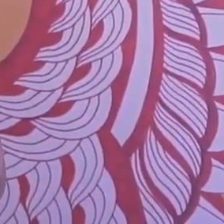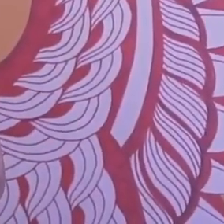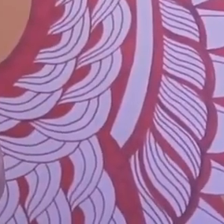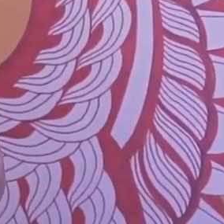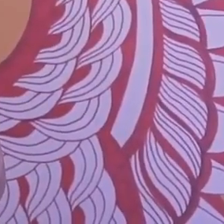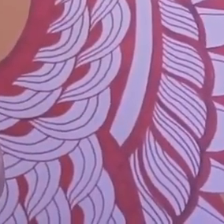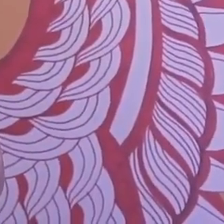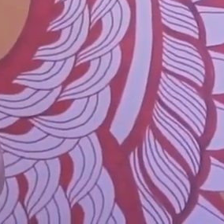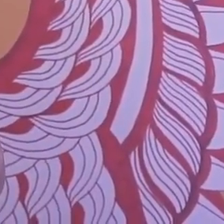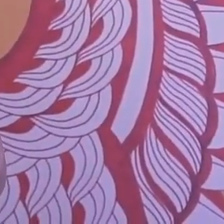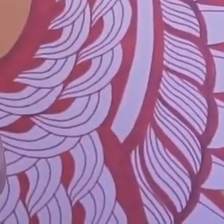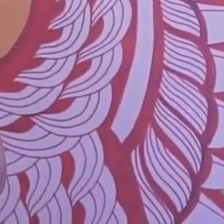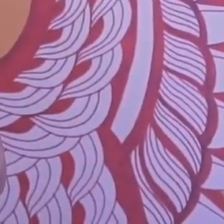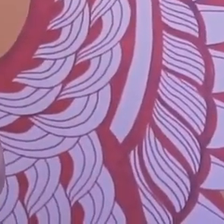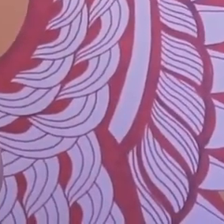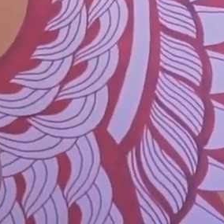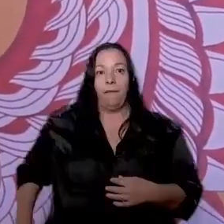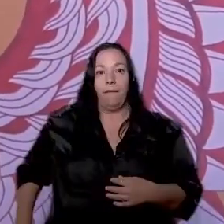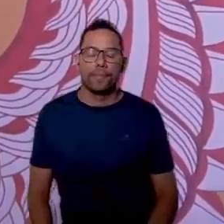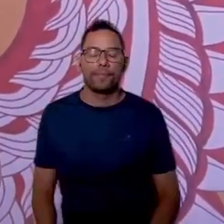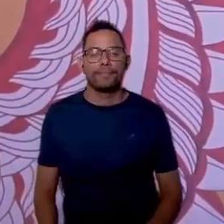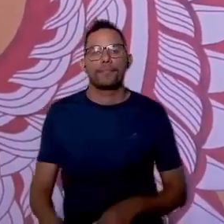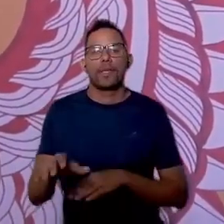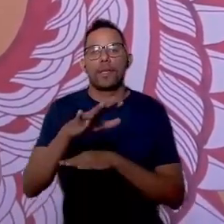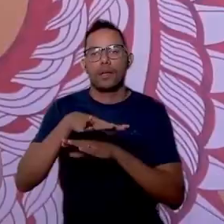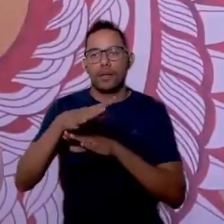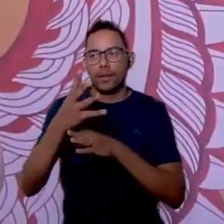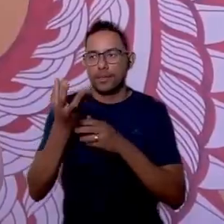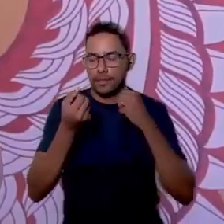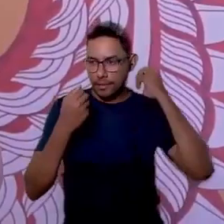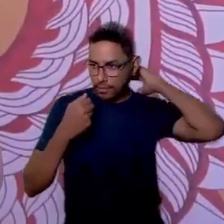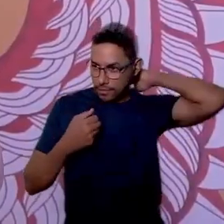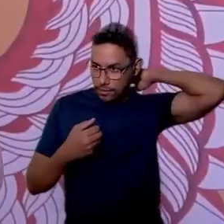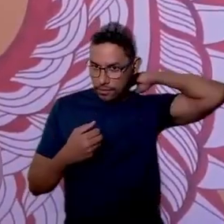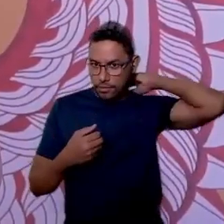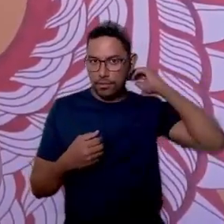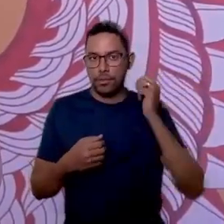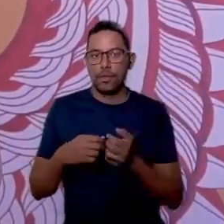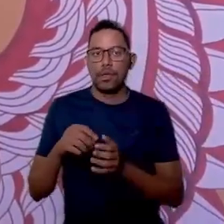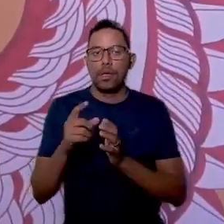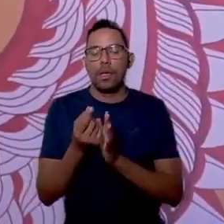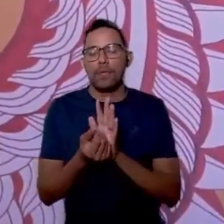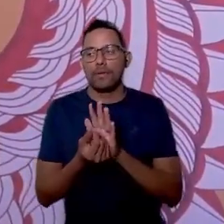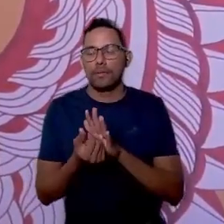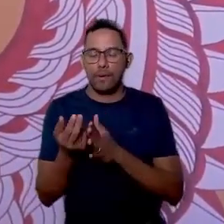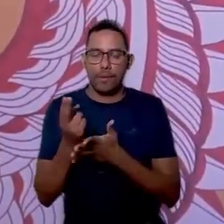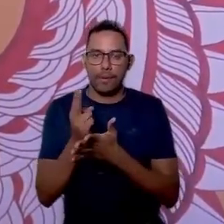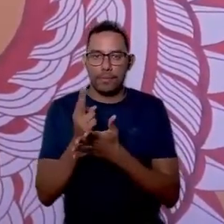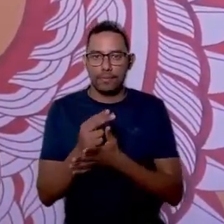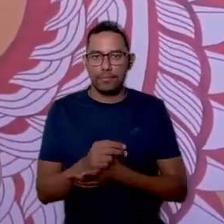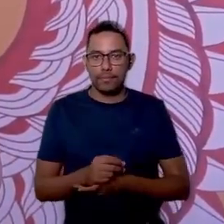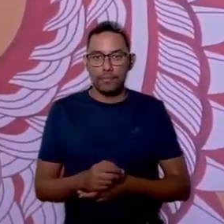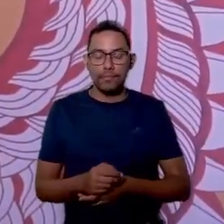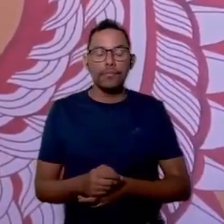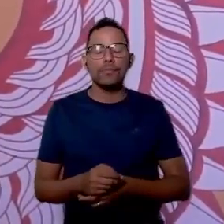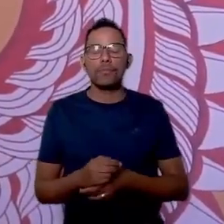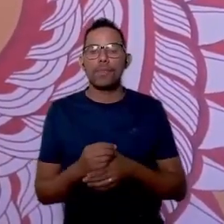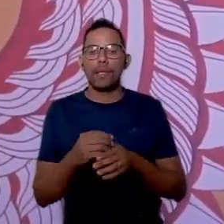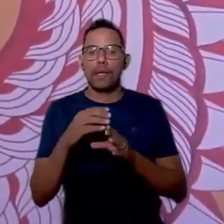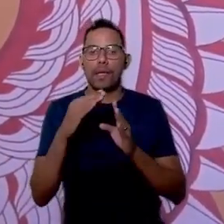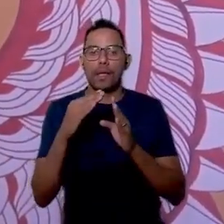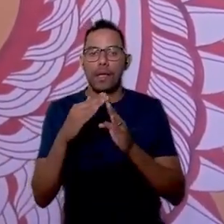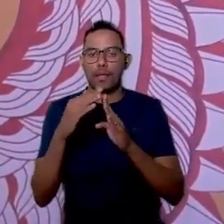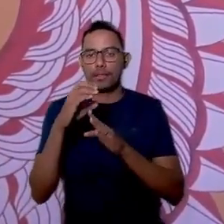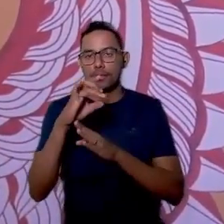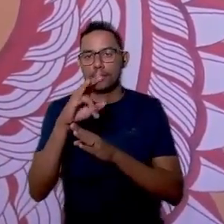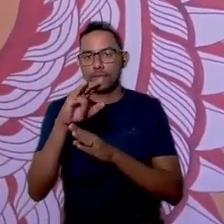ou recebiam menos investimentos. Então, quando nós colocamos isso no decreto, até a Casa Civil disse, vocês vão colocar isso no decreto,